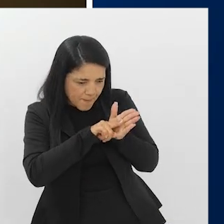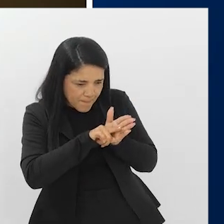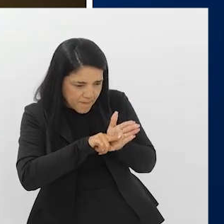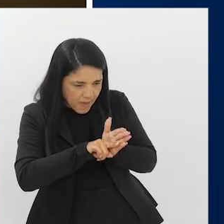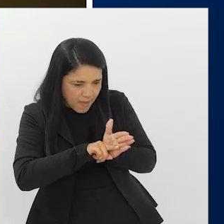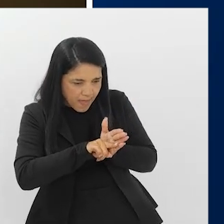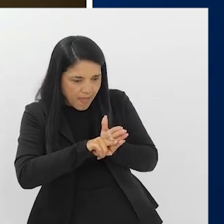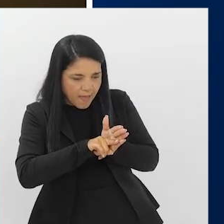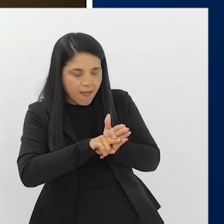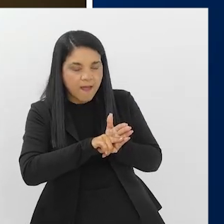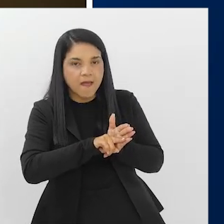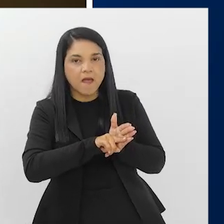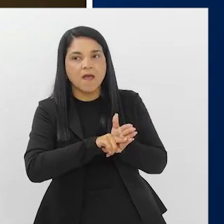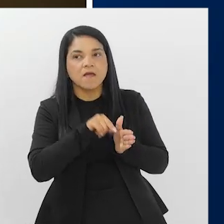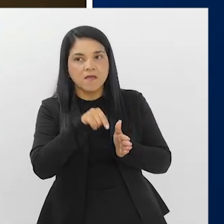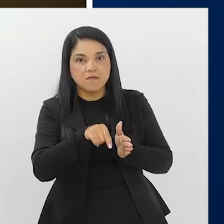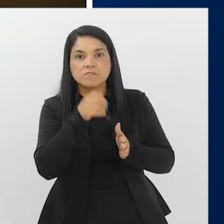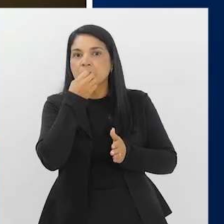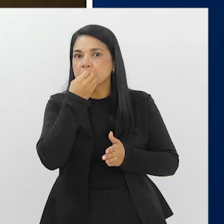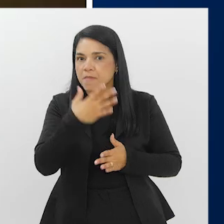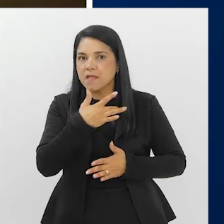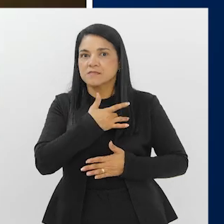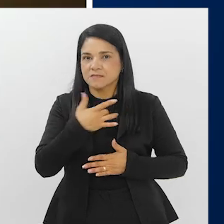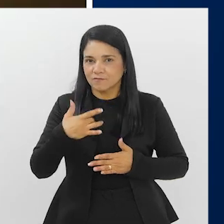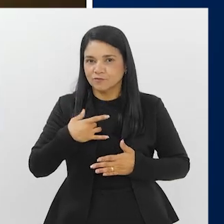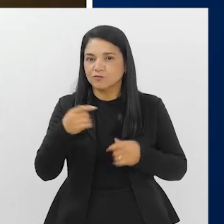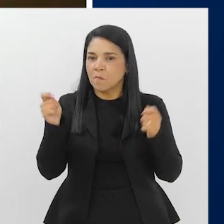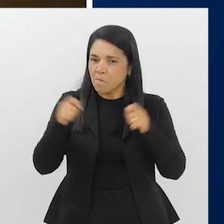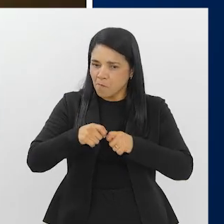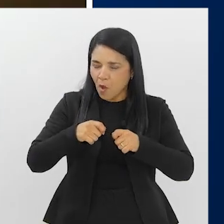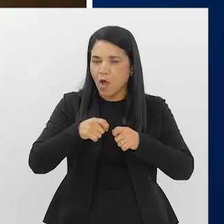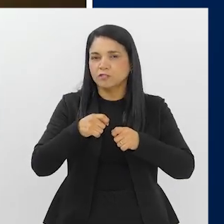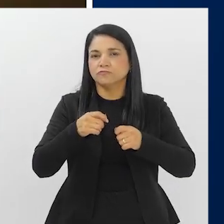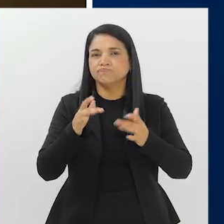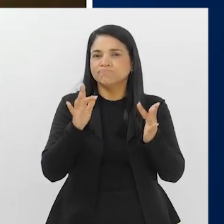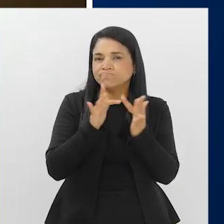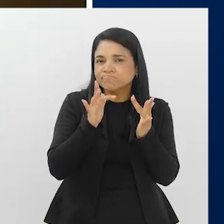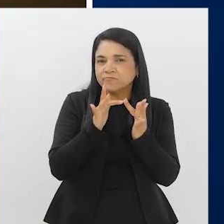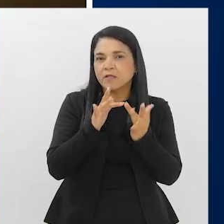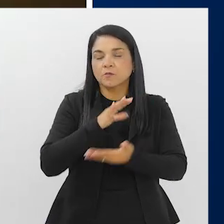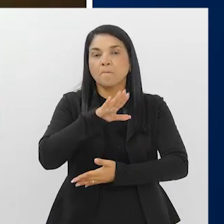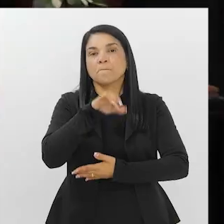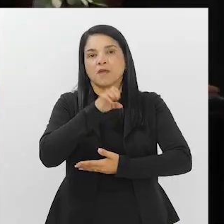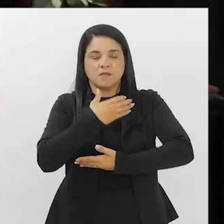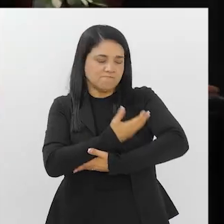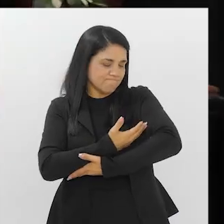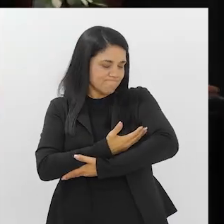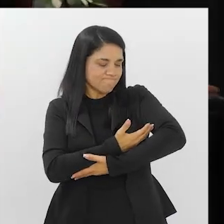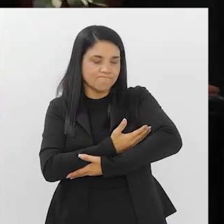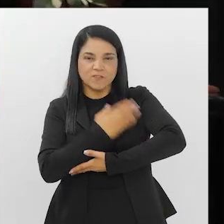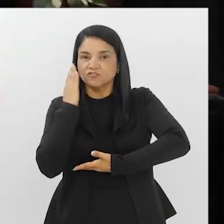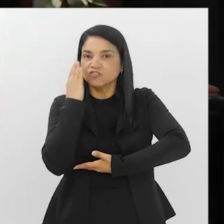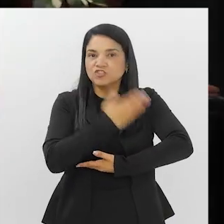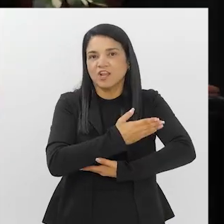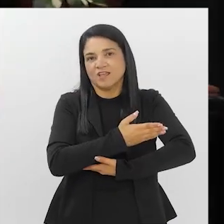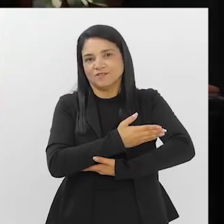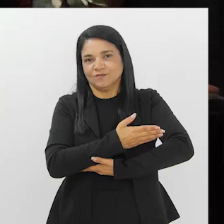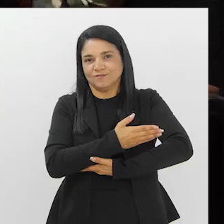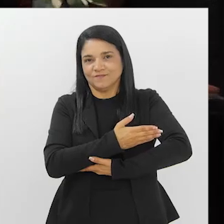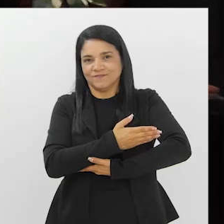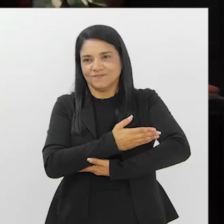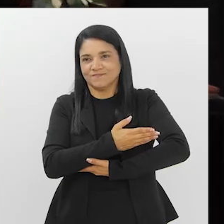bebê, né, nasce e fala, olha, esse bebê está bem, esse bebê pode ir para contato pele a pele imediato, né,